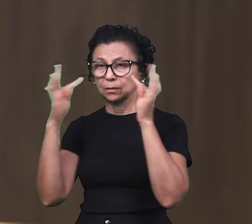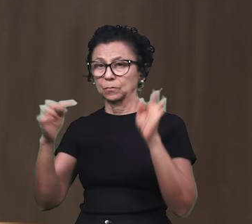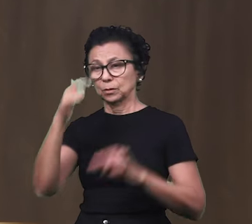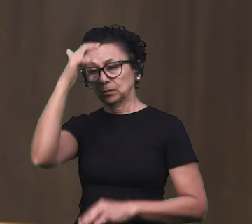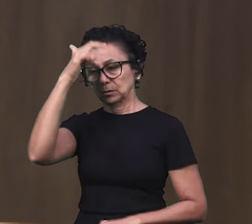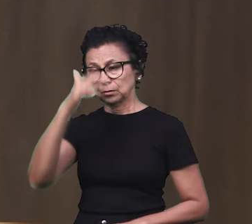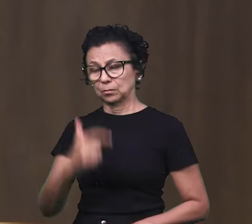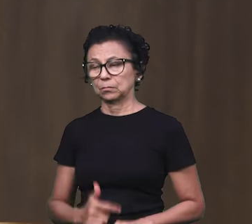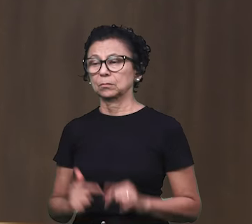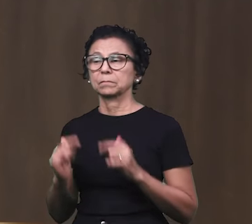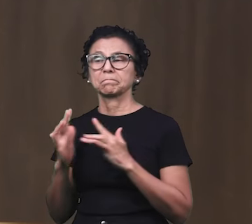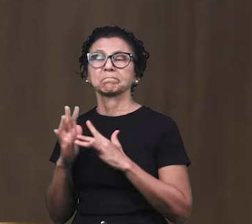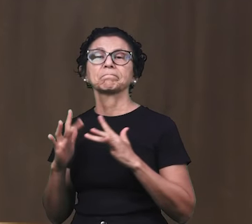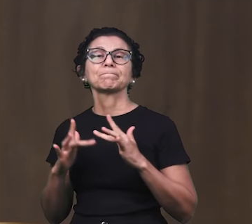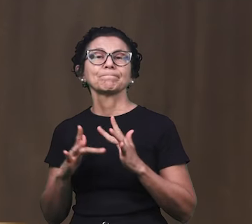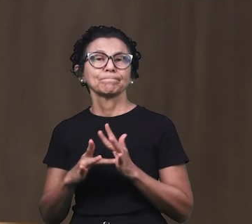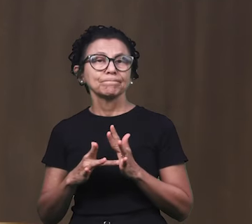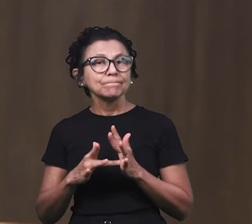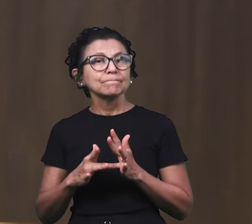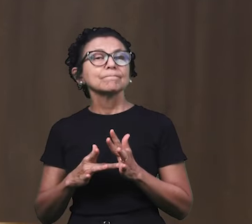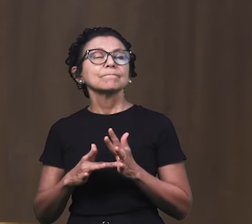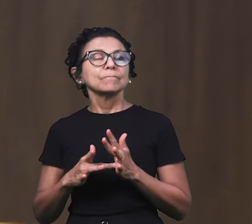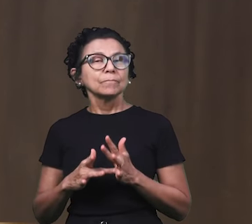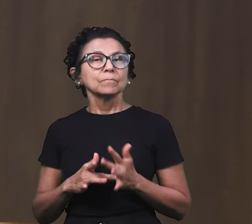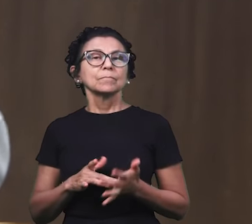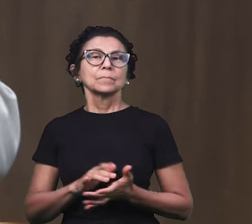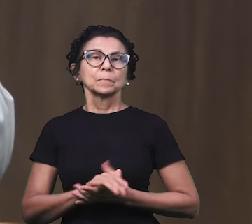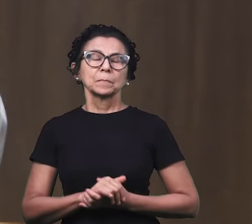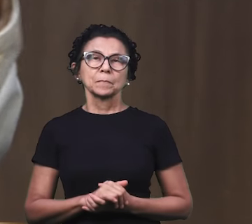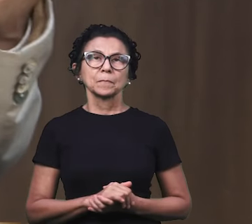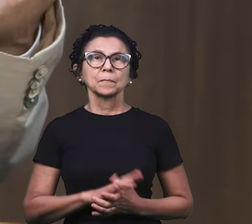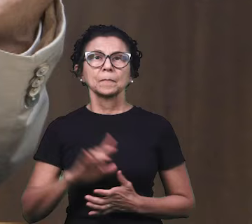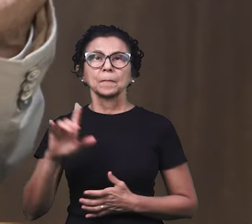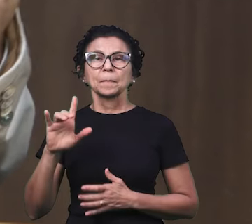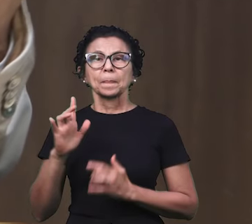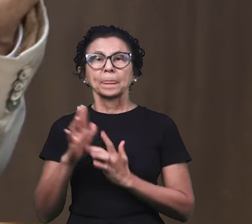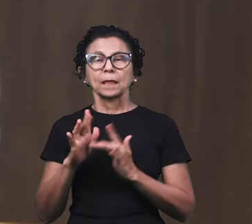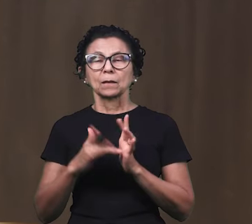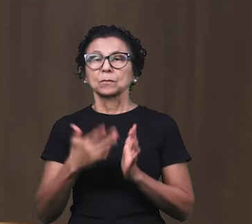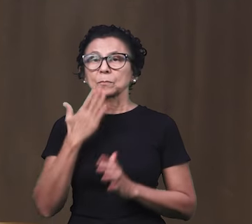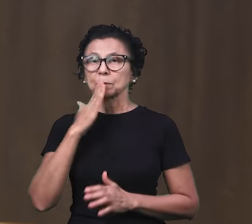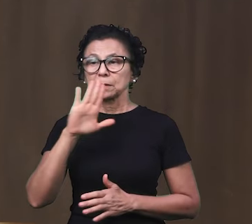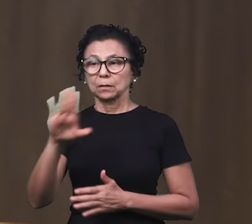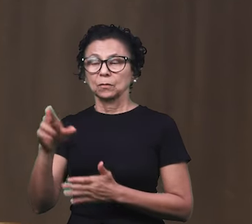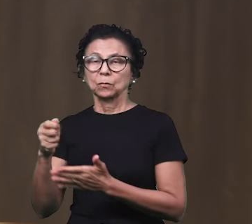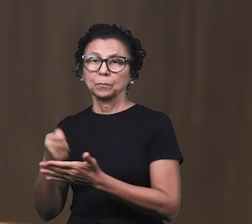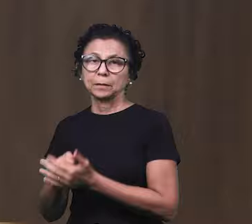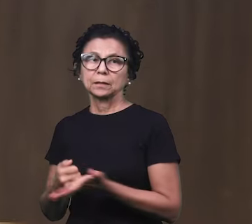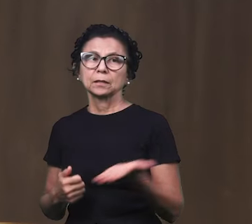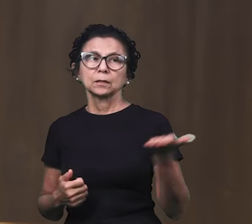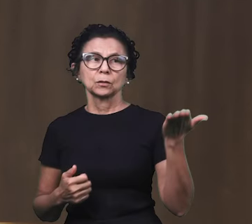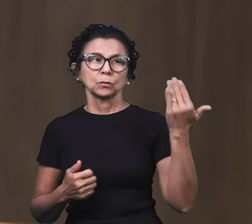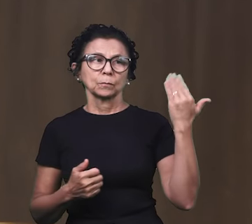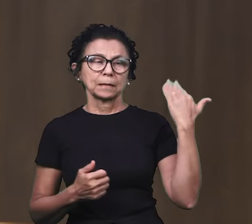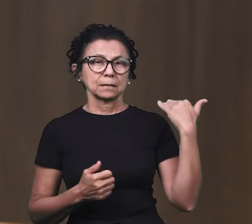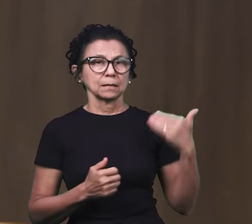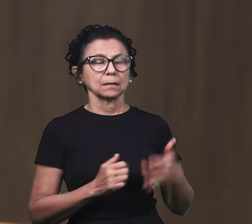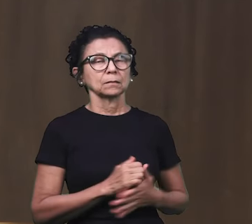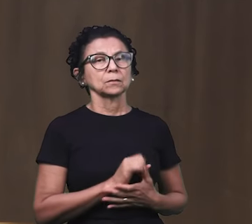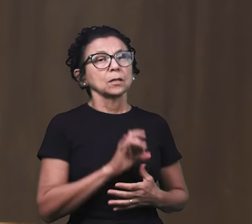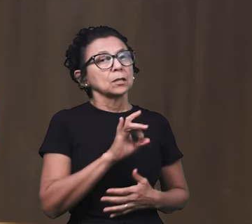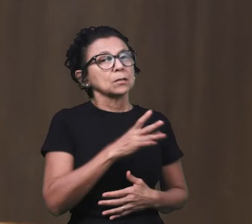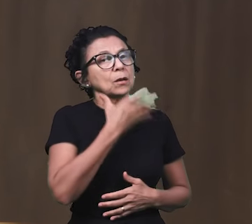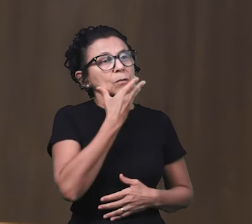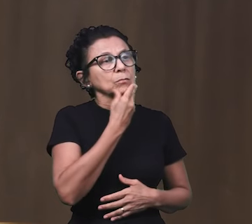aqui estava se cumprindo a promessa do Senhor Jesus. No passado, Para o povo de Israel, só os varões